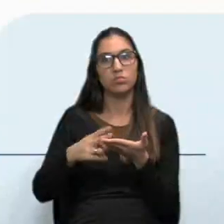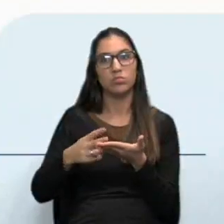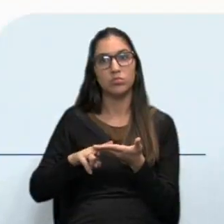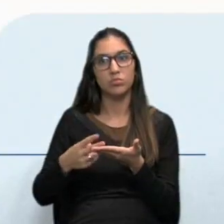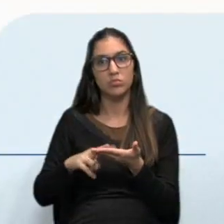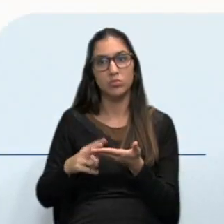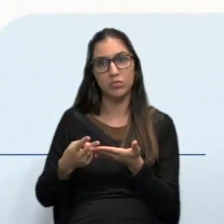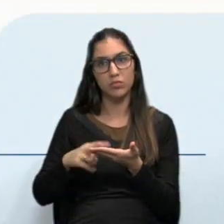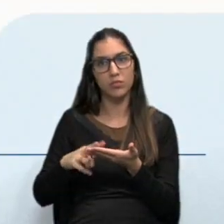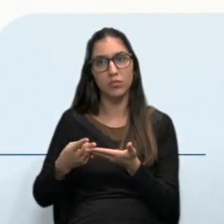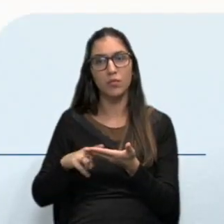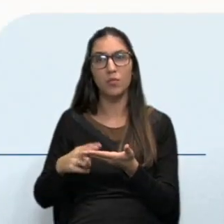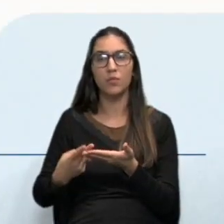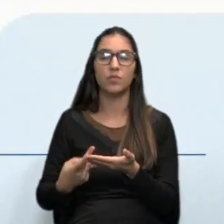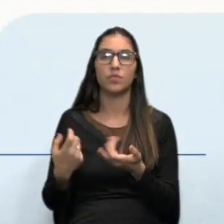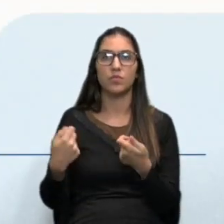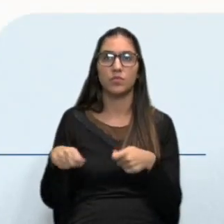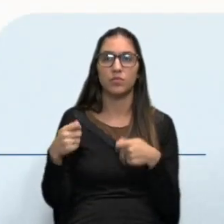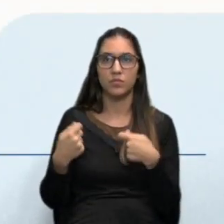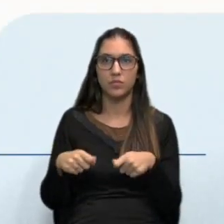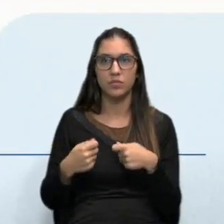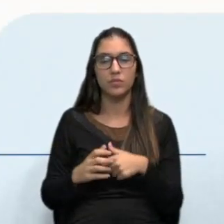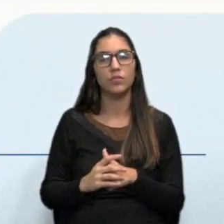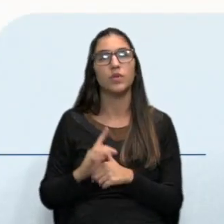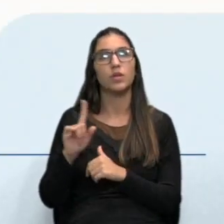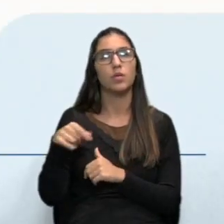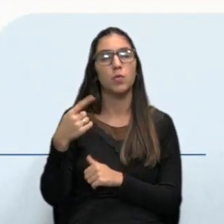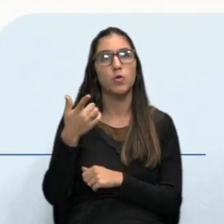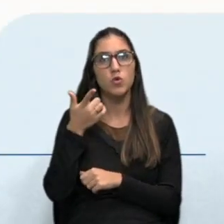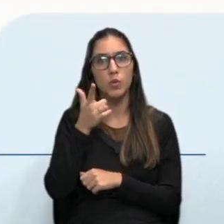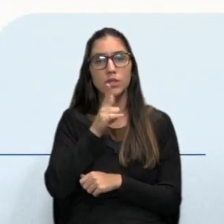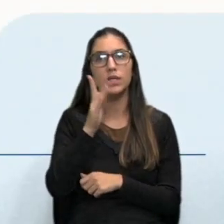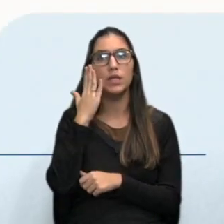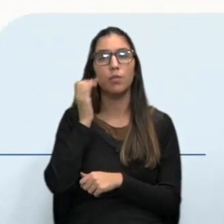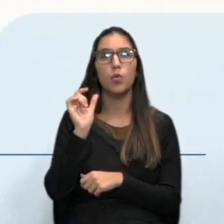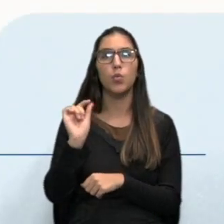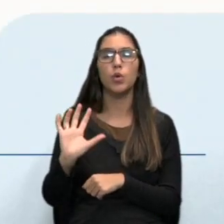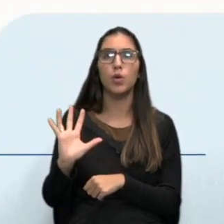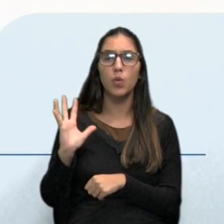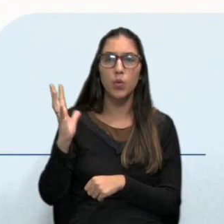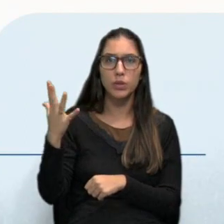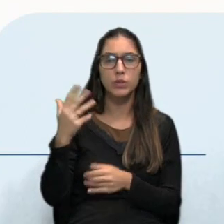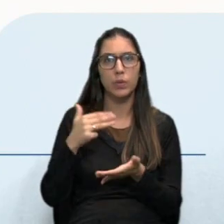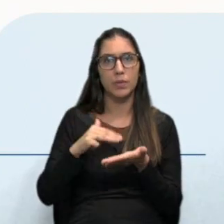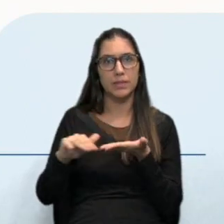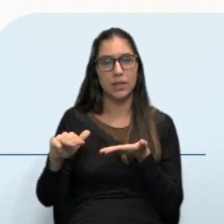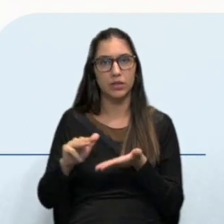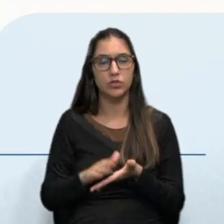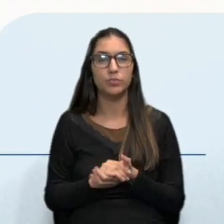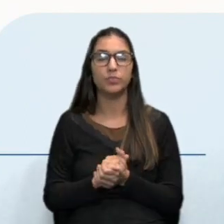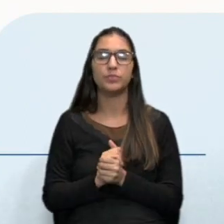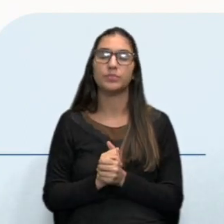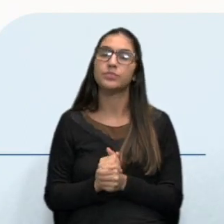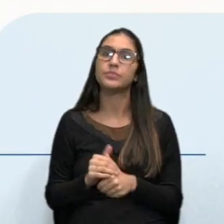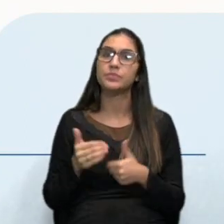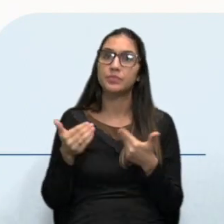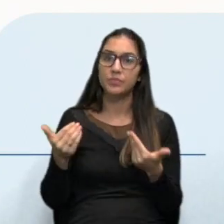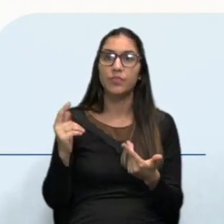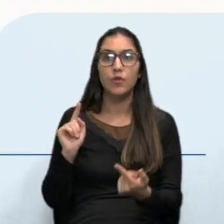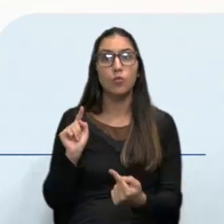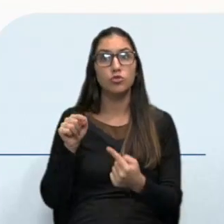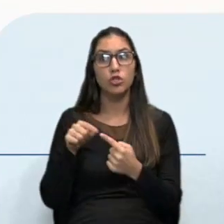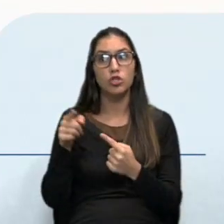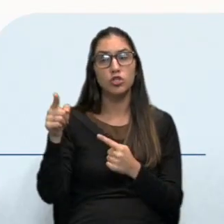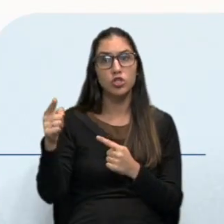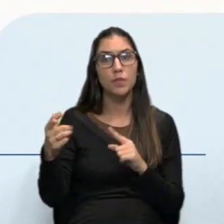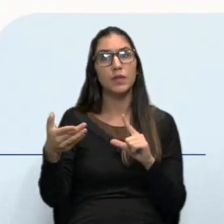a decodificação dessa mensagem. E aí vai conseguir saber o que aconteceu com essa mensagem. E assim, o objetivo